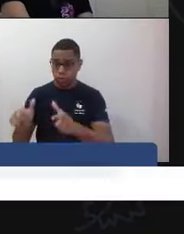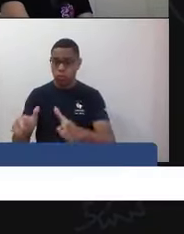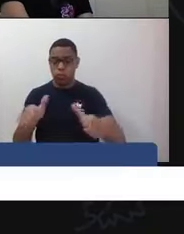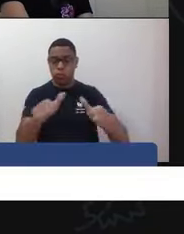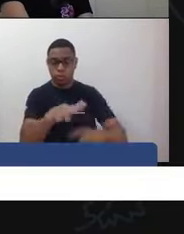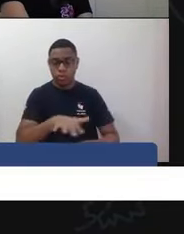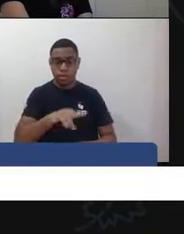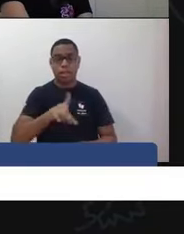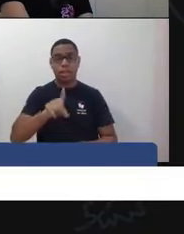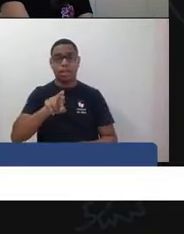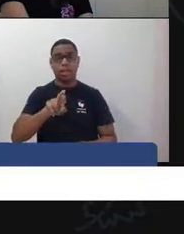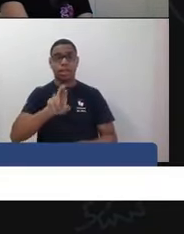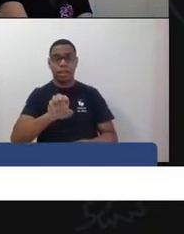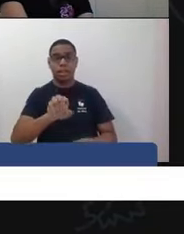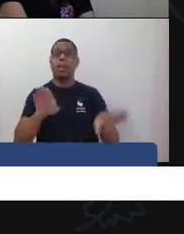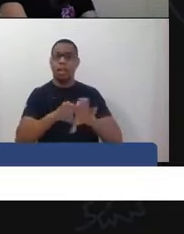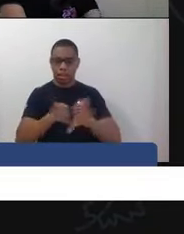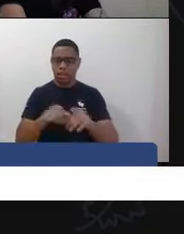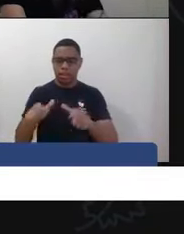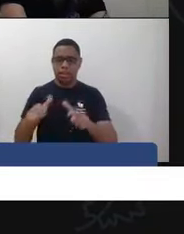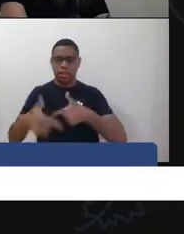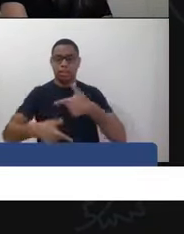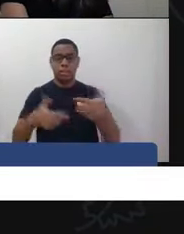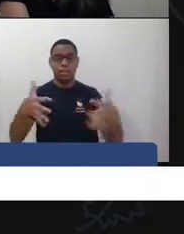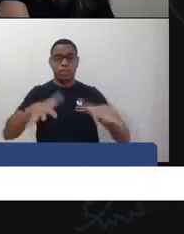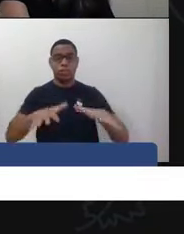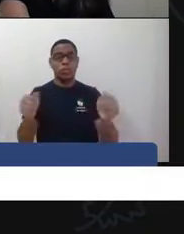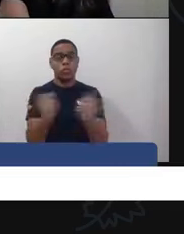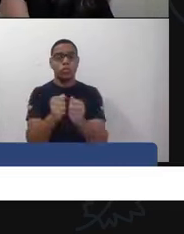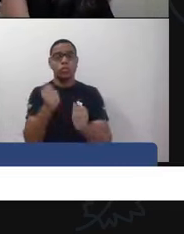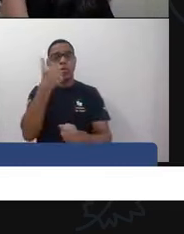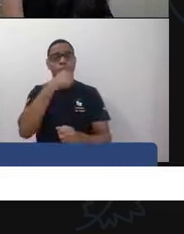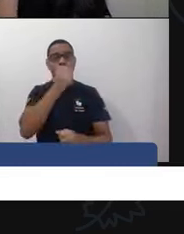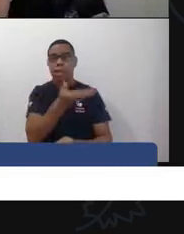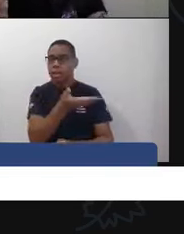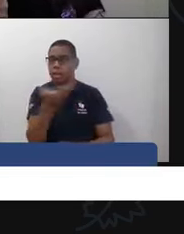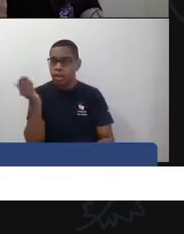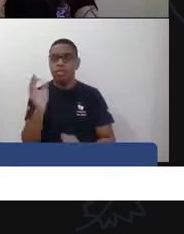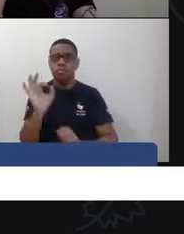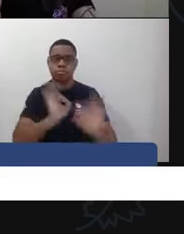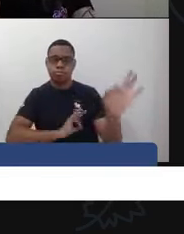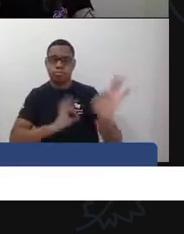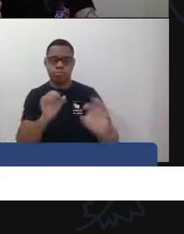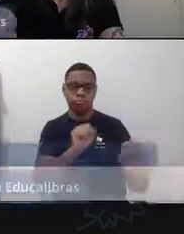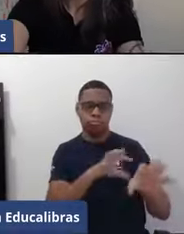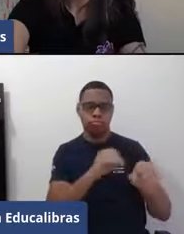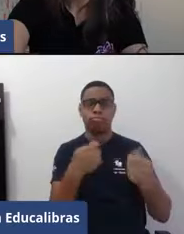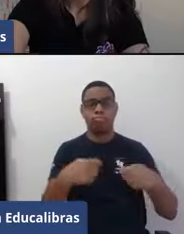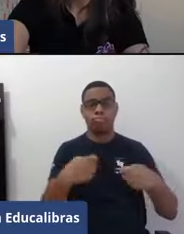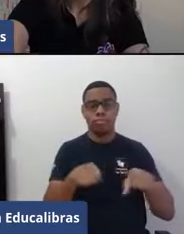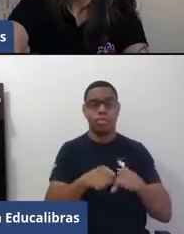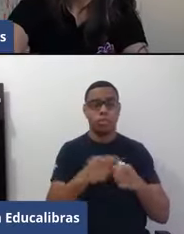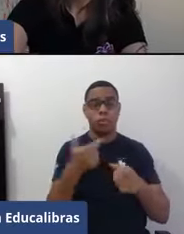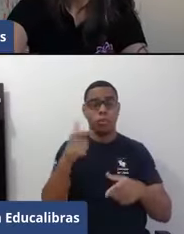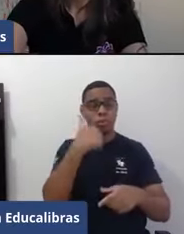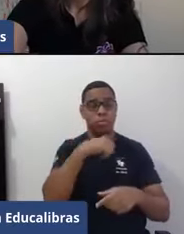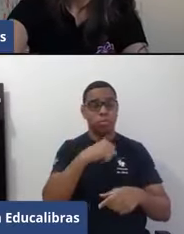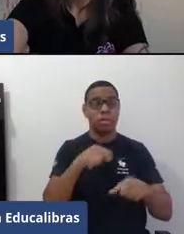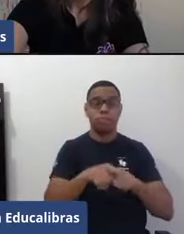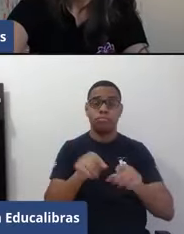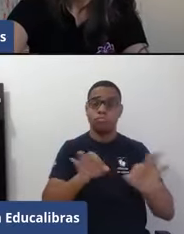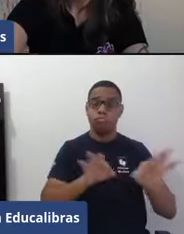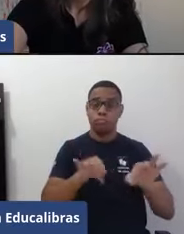DRE tem que fazer um trabalho de inclusão junto às mães, para preparar os profissionais, e as outras mães também, e os